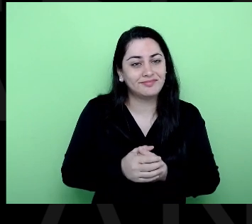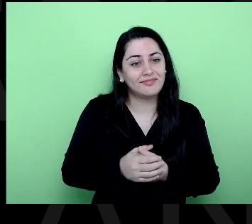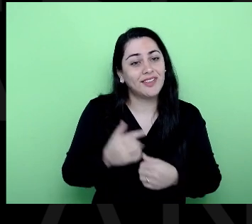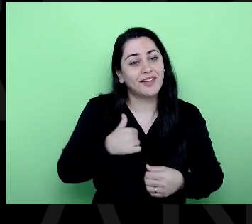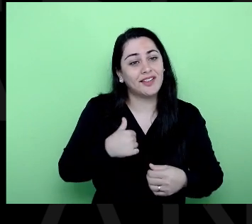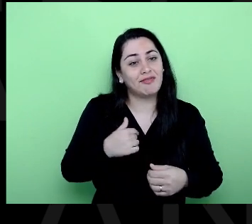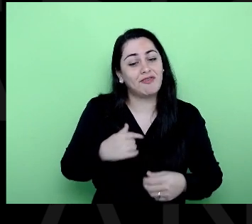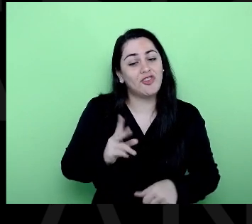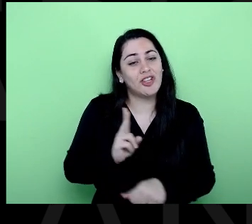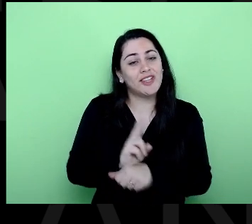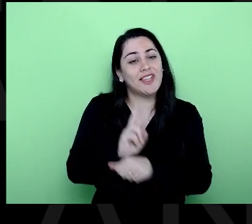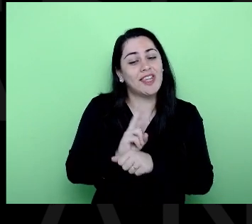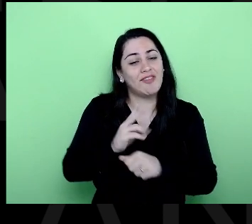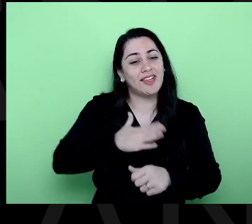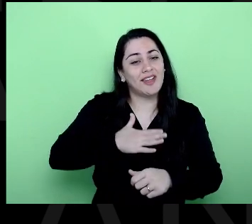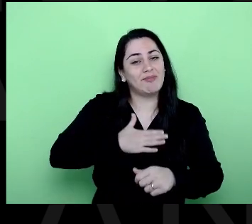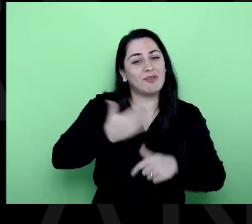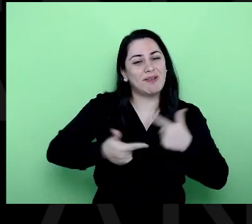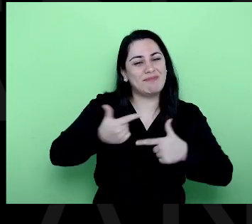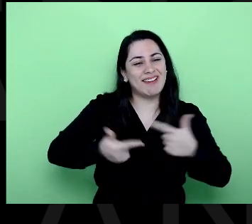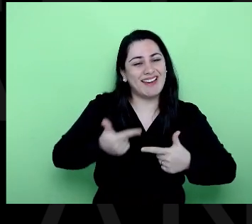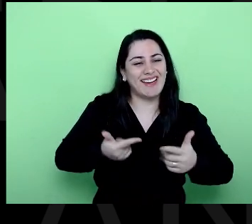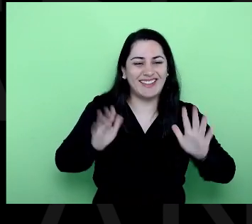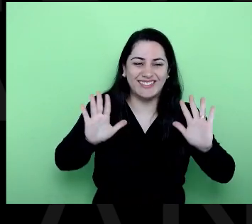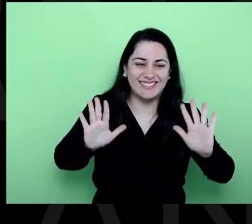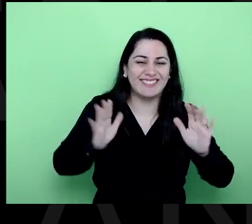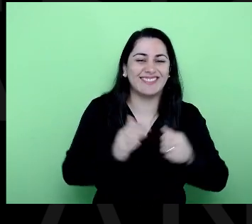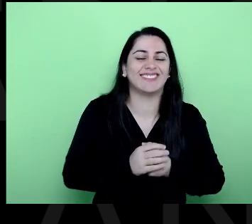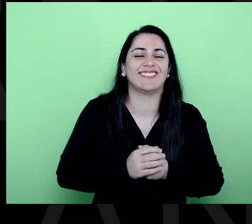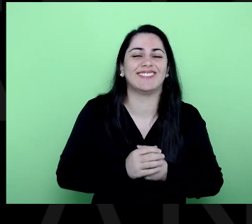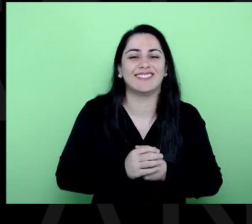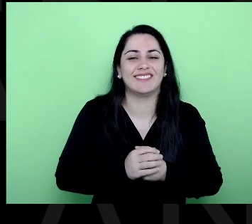defender, puxar a brasa para minha sardinha aqui, é isso.